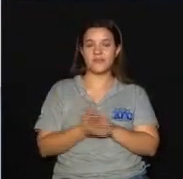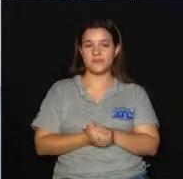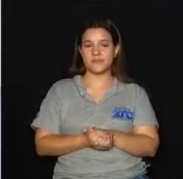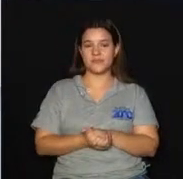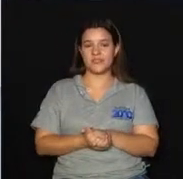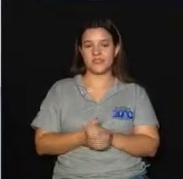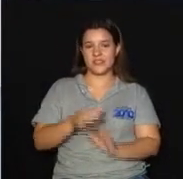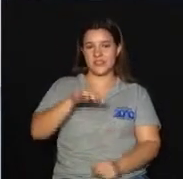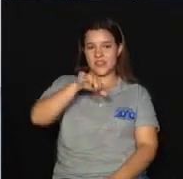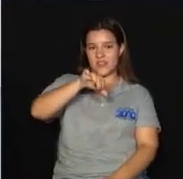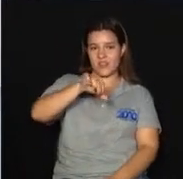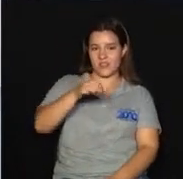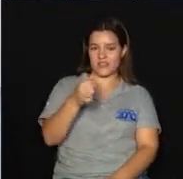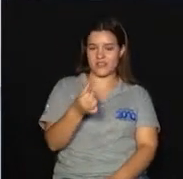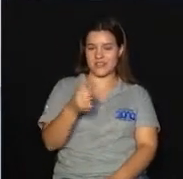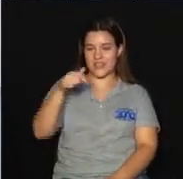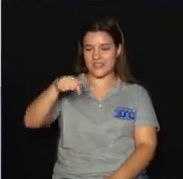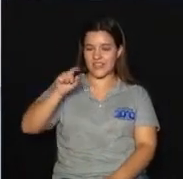em